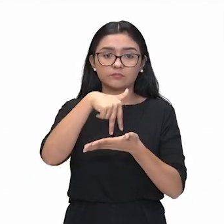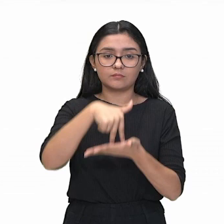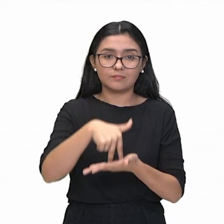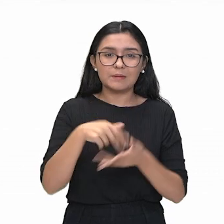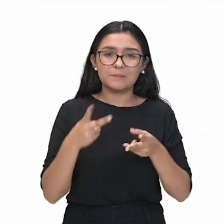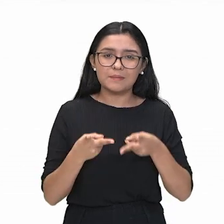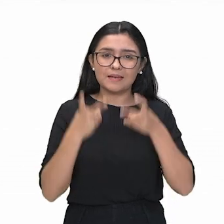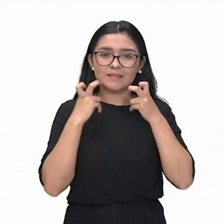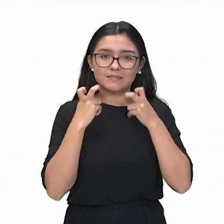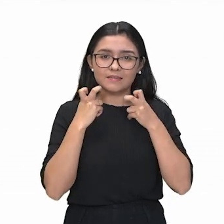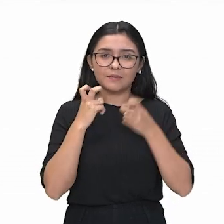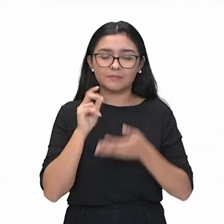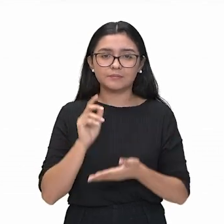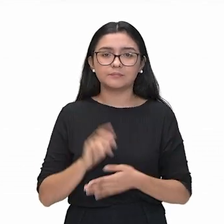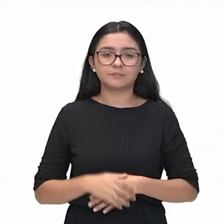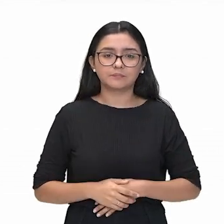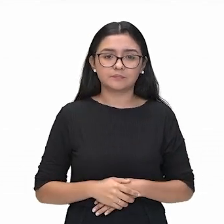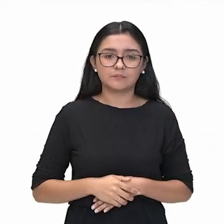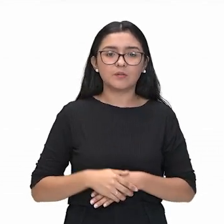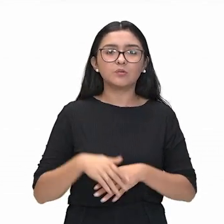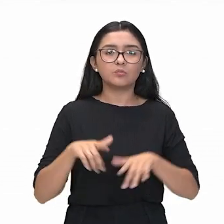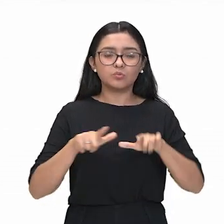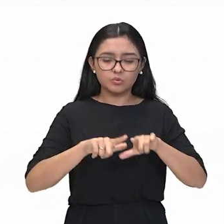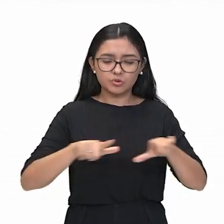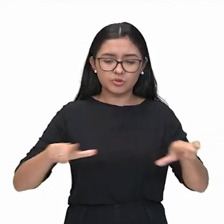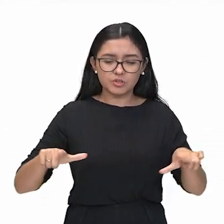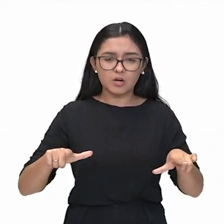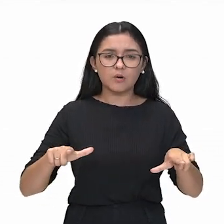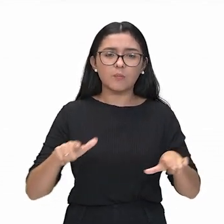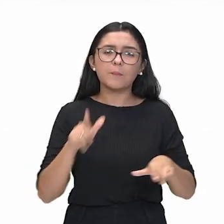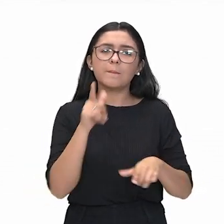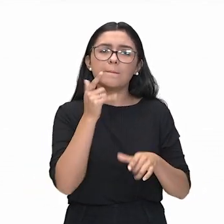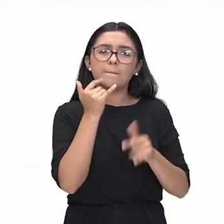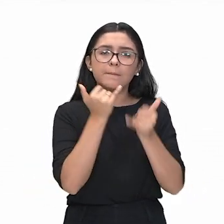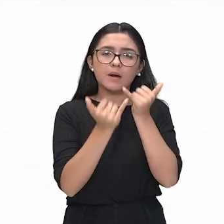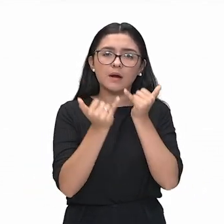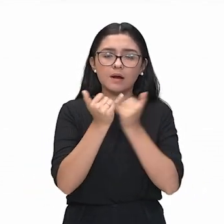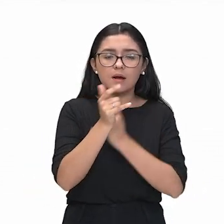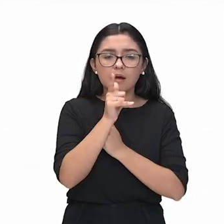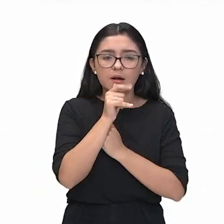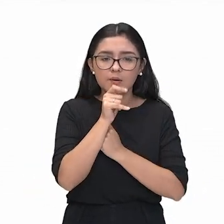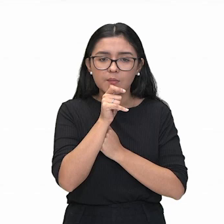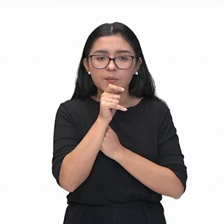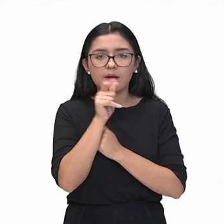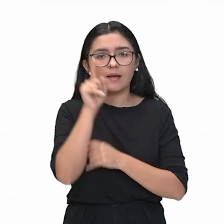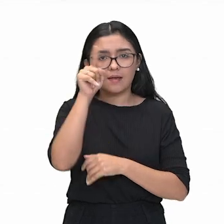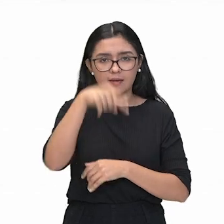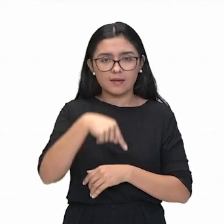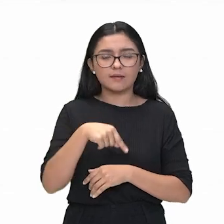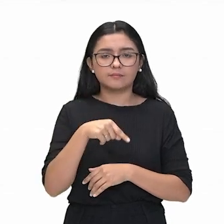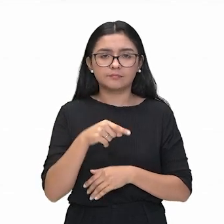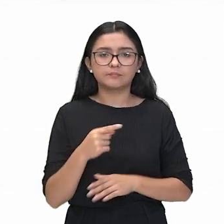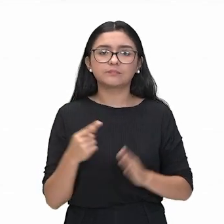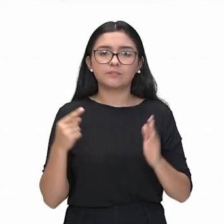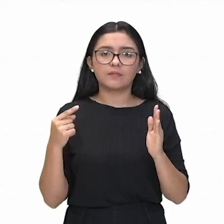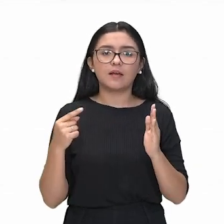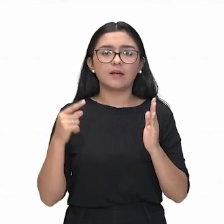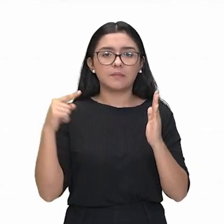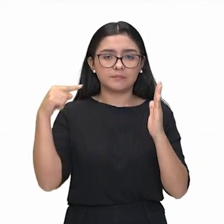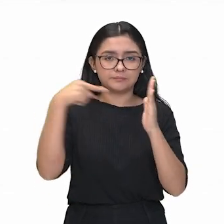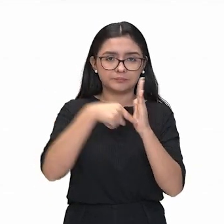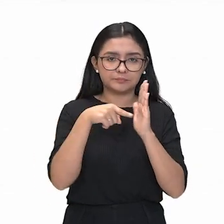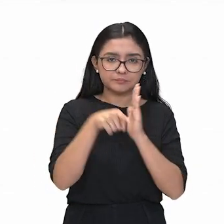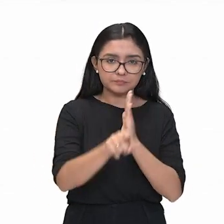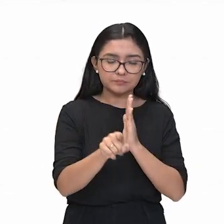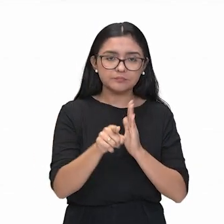refletido numa superfície meio espelhada, como se tivesse água. Esse é o fenômeno da reflexão. O